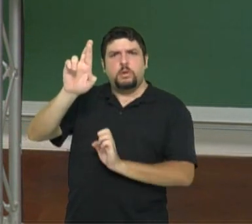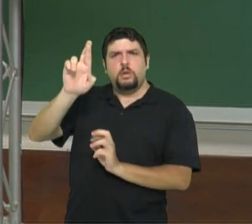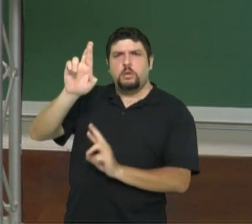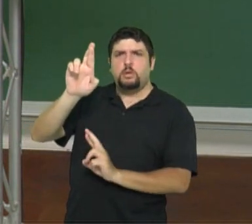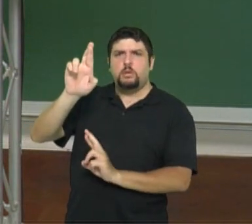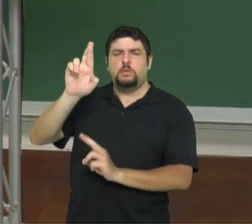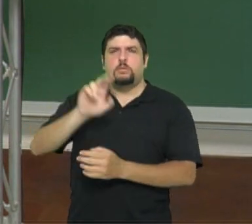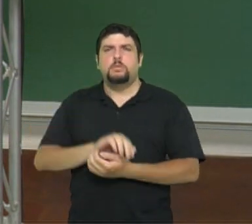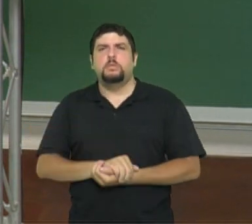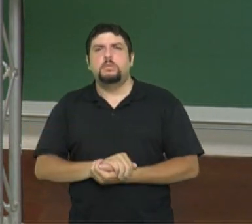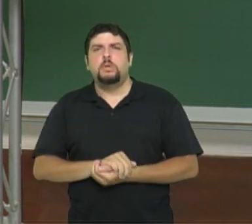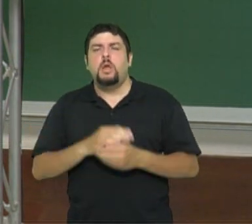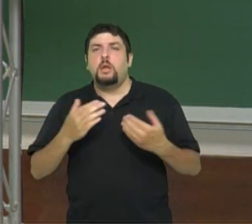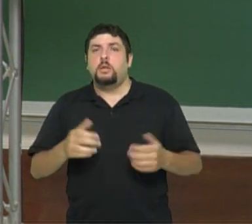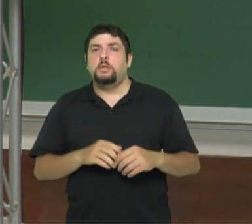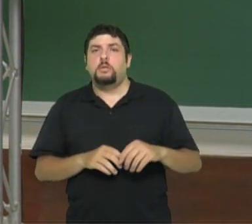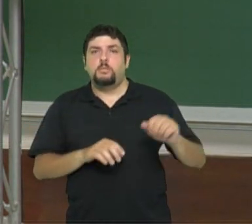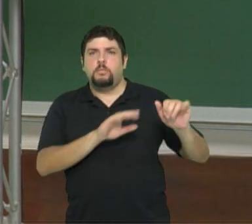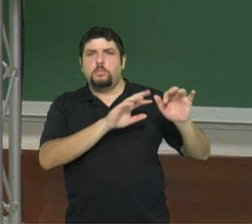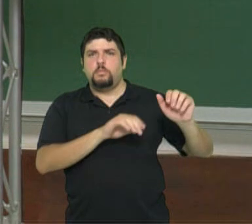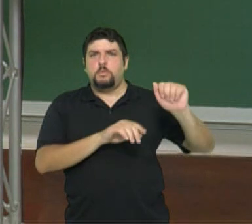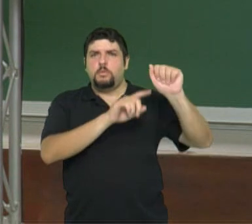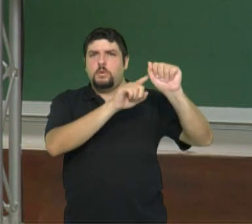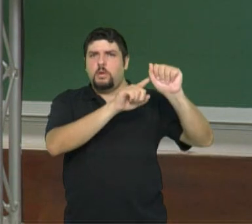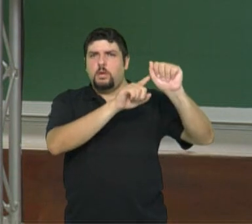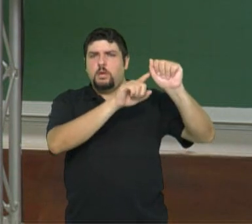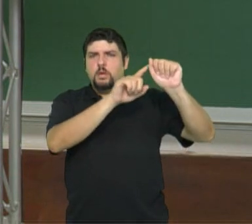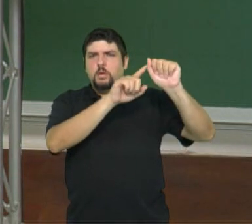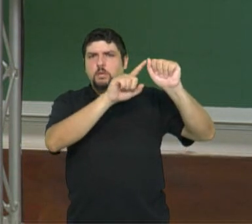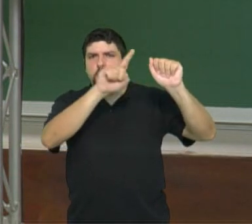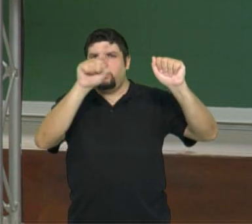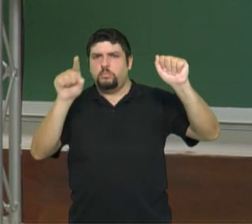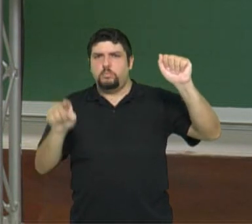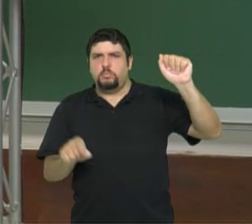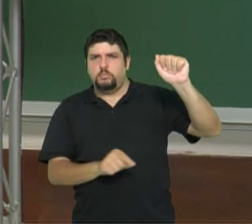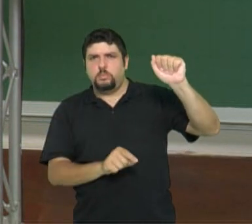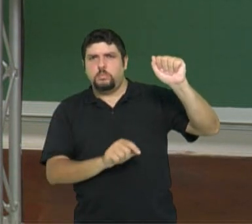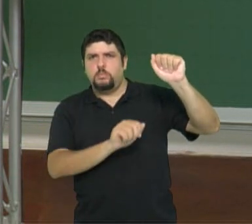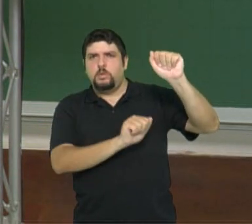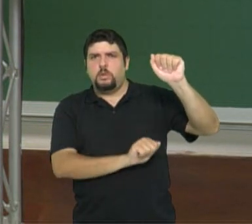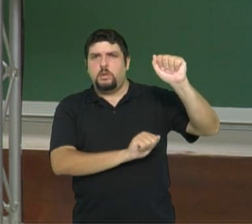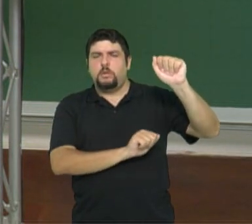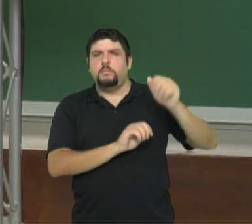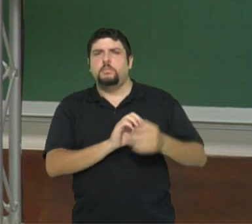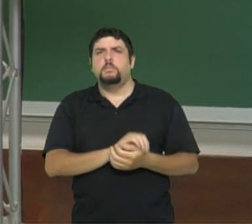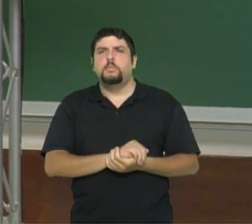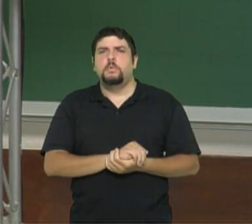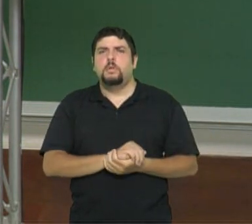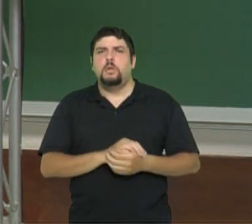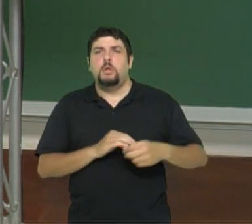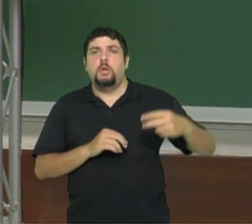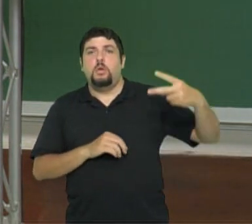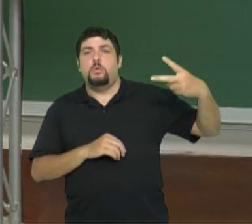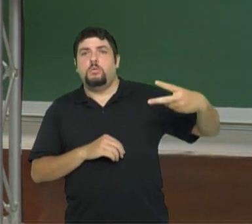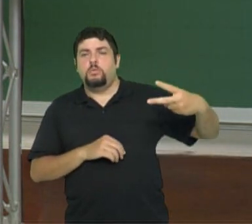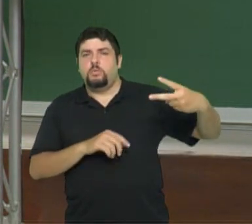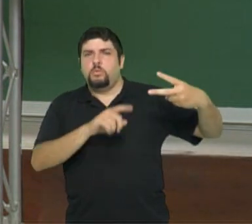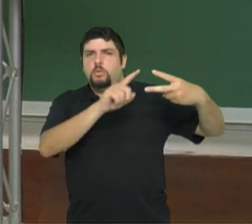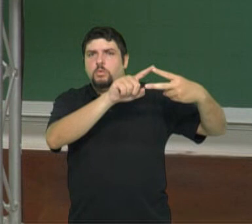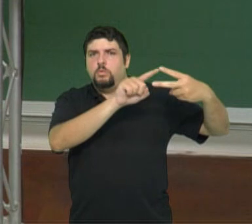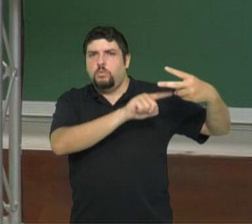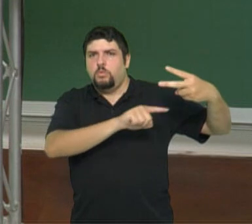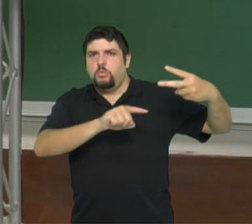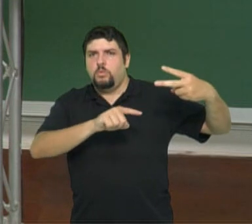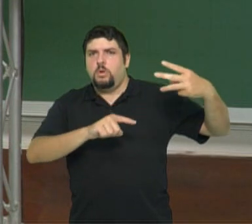novo. Então, o A no primeiro verso vai rimar com o último verso. O segundo verso, sente, já rimou com o